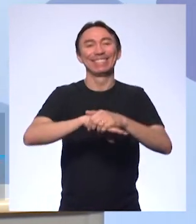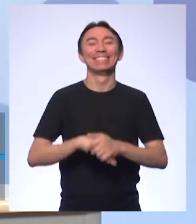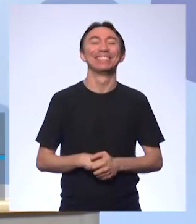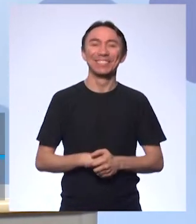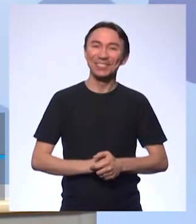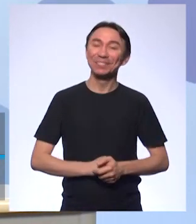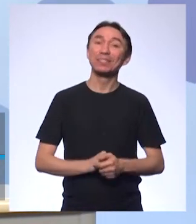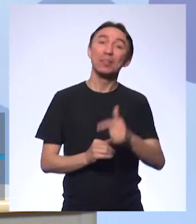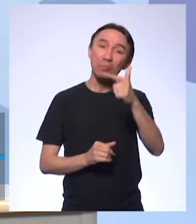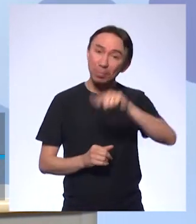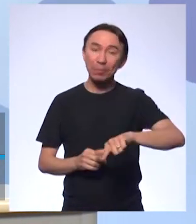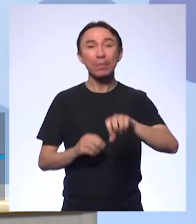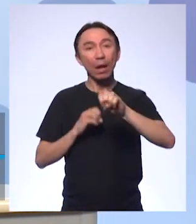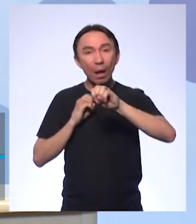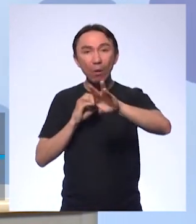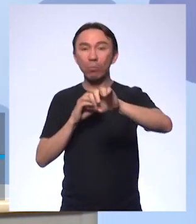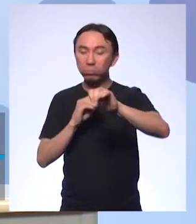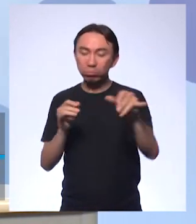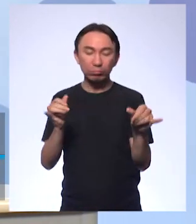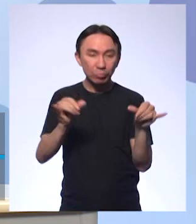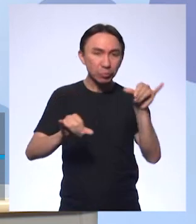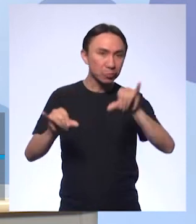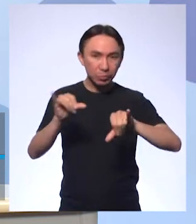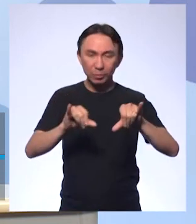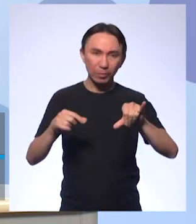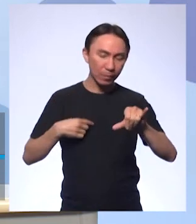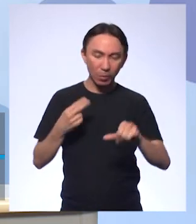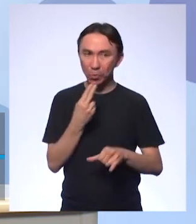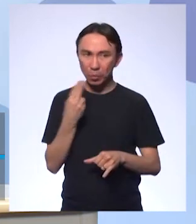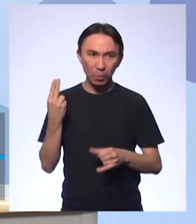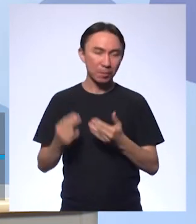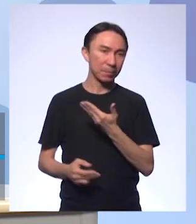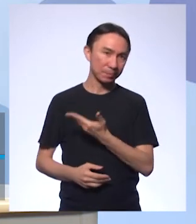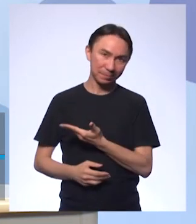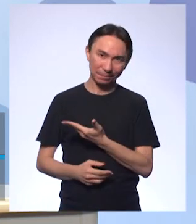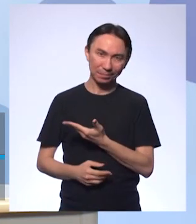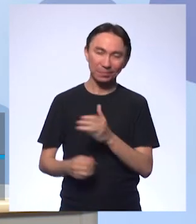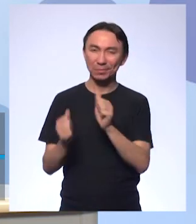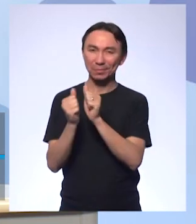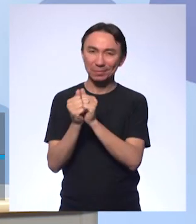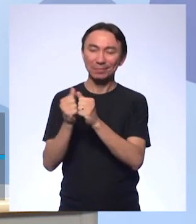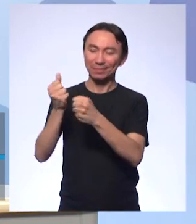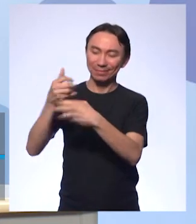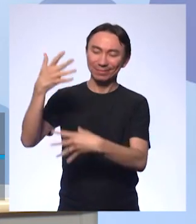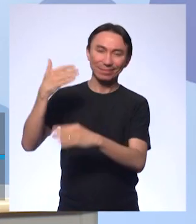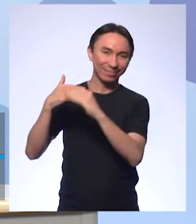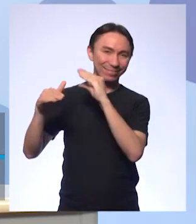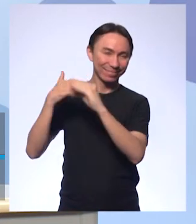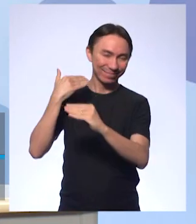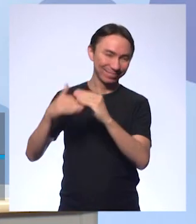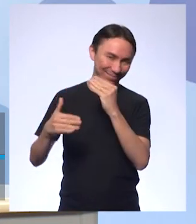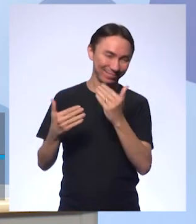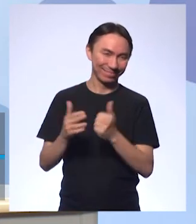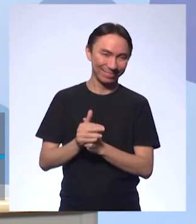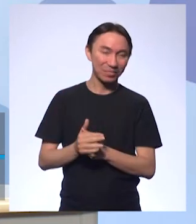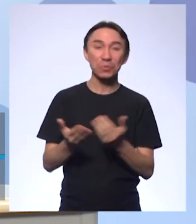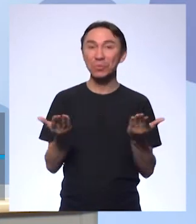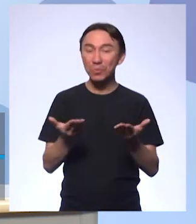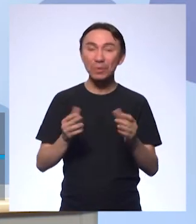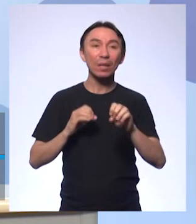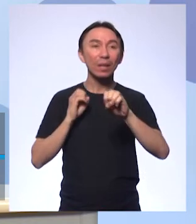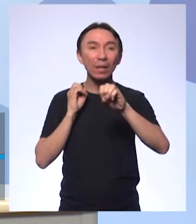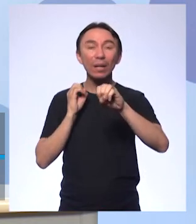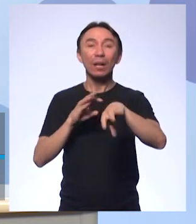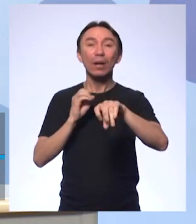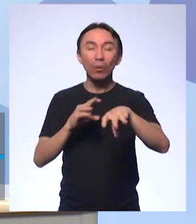uma aula de química. Eu sou a Daniela, que vou acompanhar vocês no chat. E a aula dessa data, né, de hoje é a